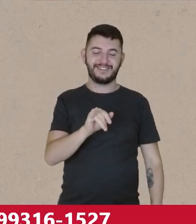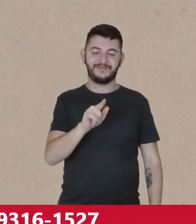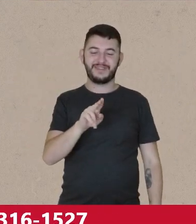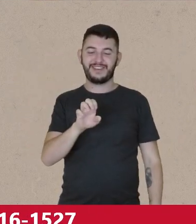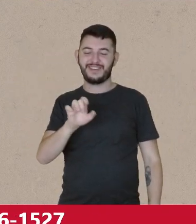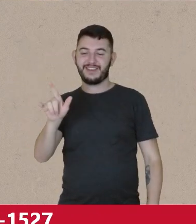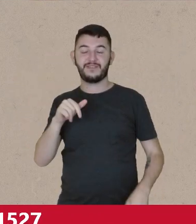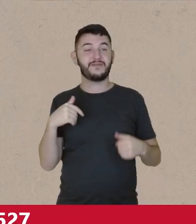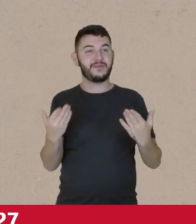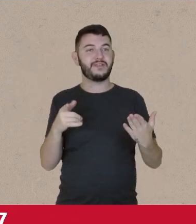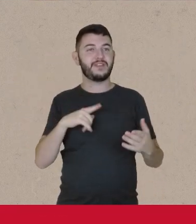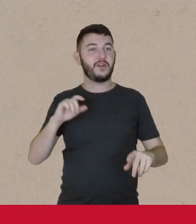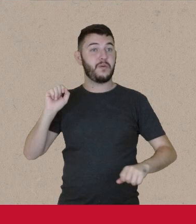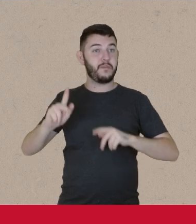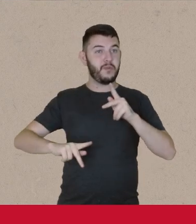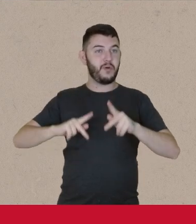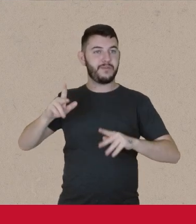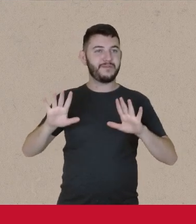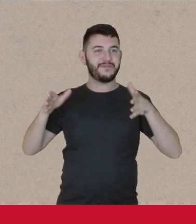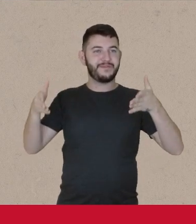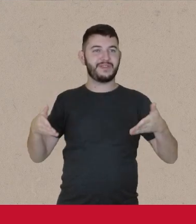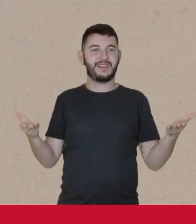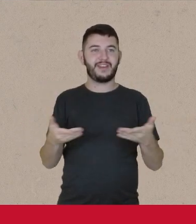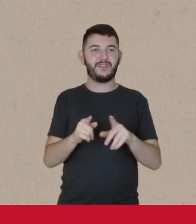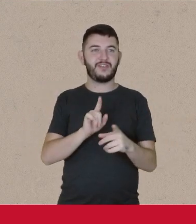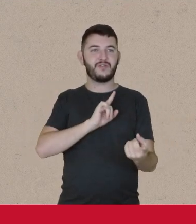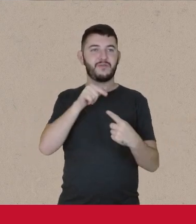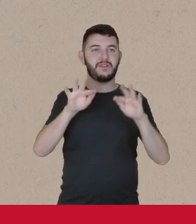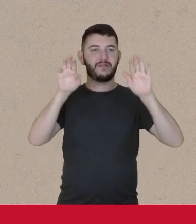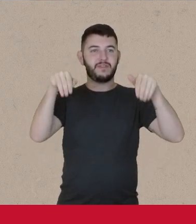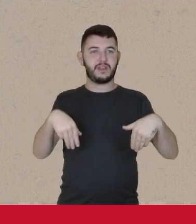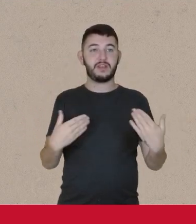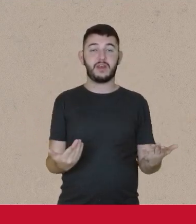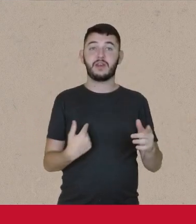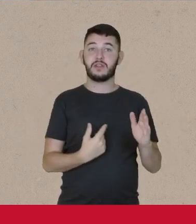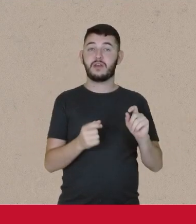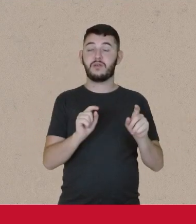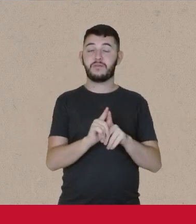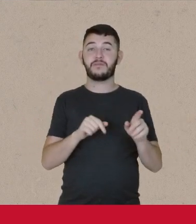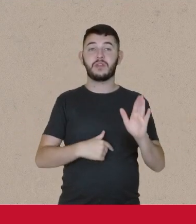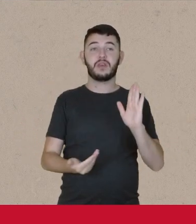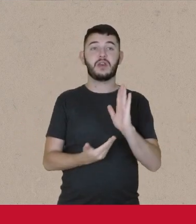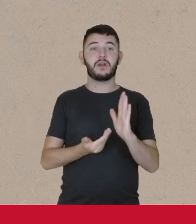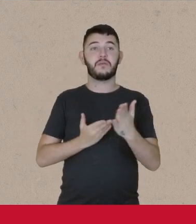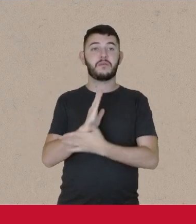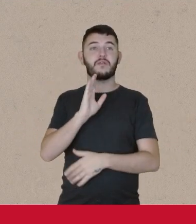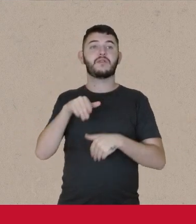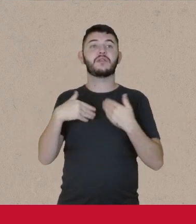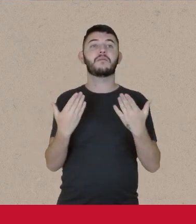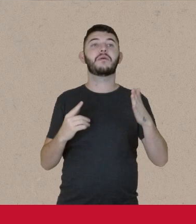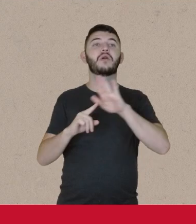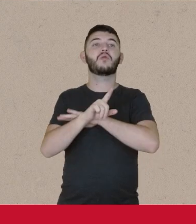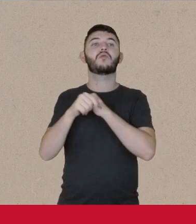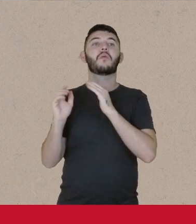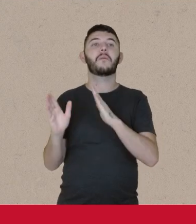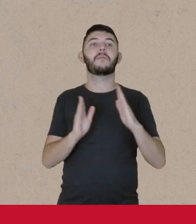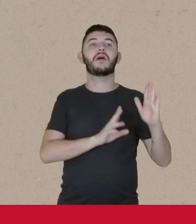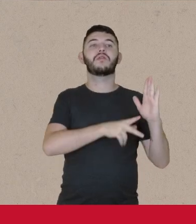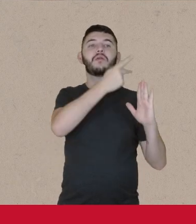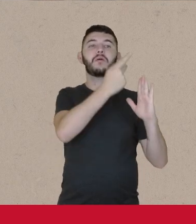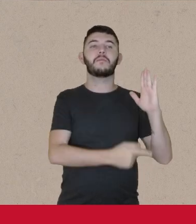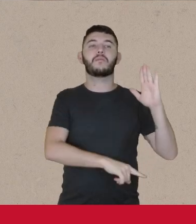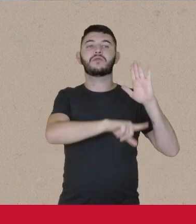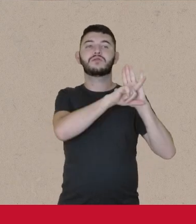muito. Deputada, para explicar agora, para a gente finalizar, após essa aprovação na Câmara, quais são os próximos passos para o PL, para ele